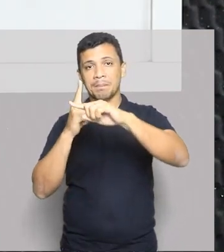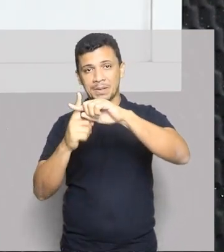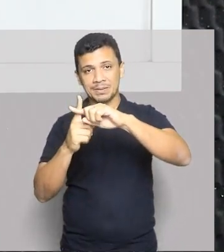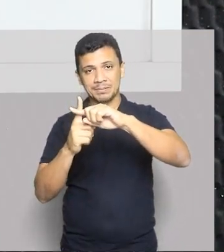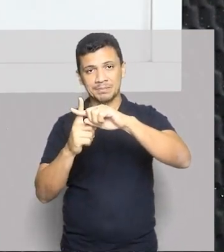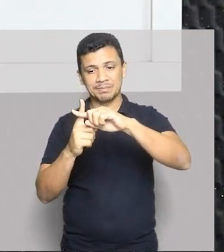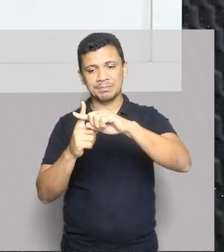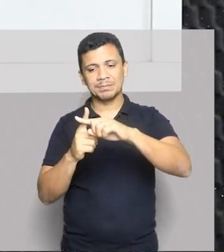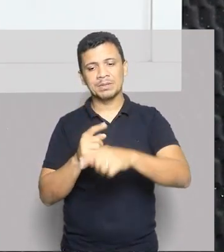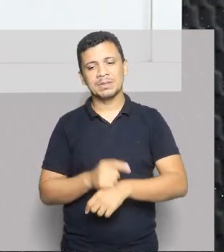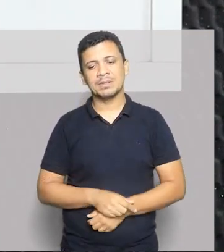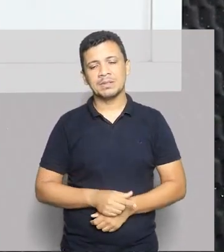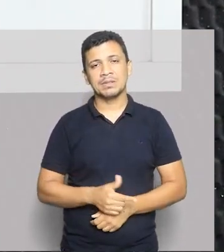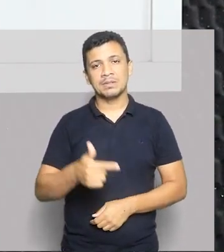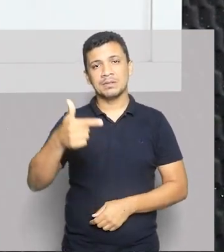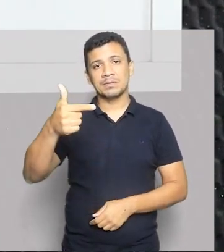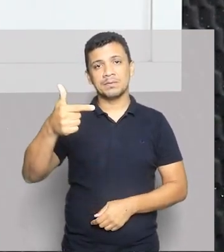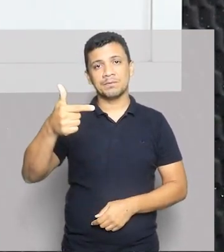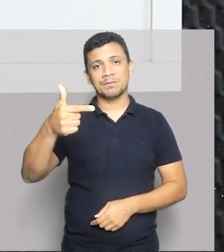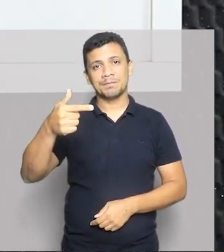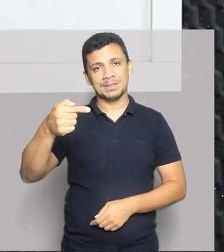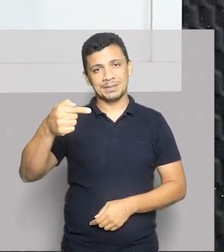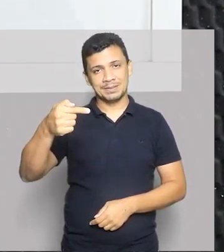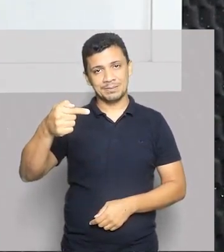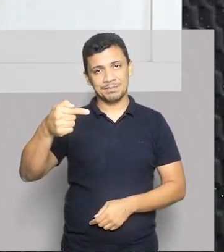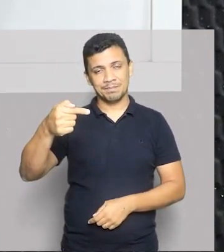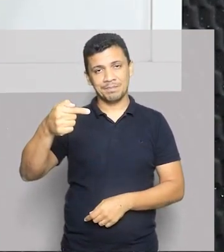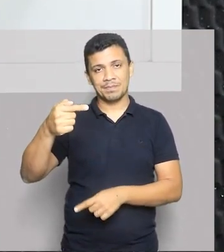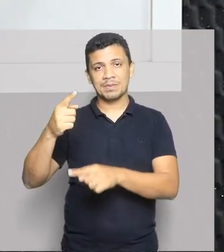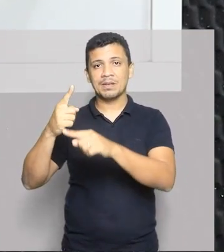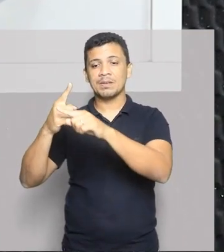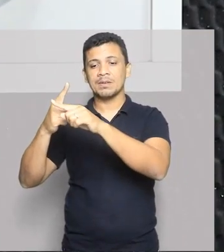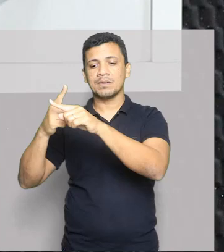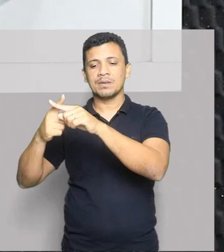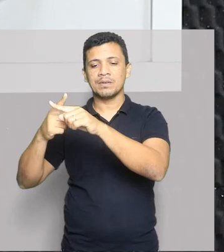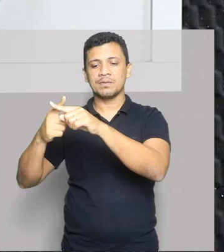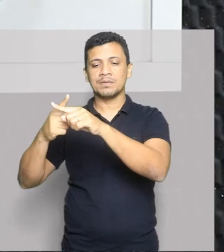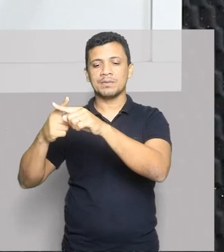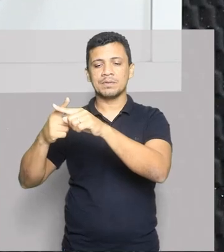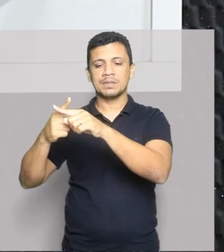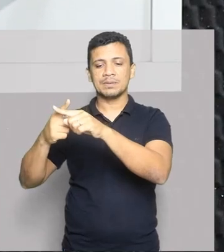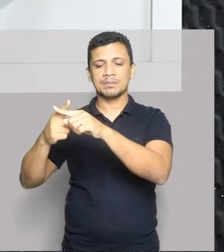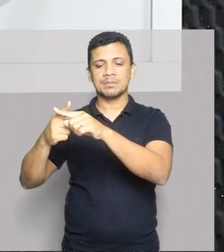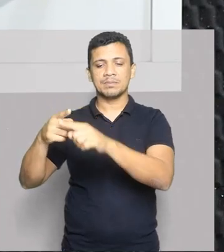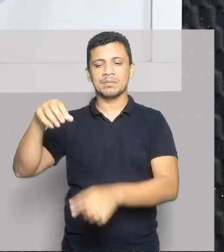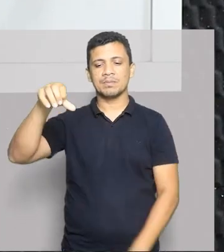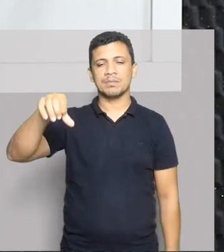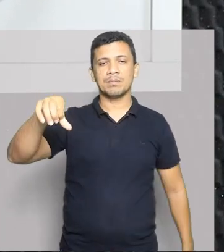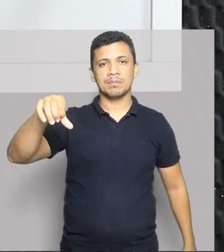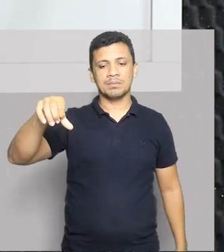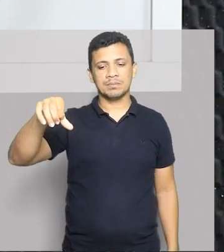Mais esse 27, você vai multiplicar pelo 9.